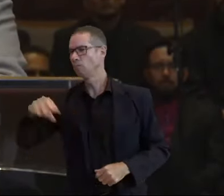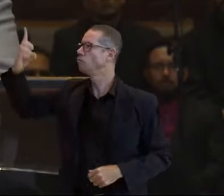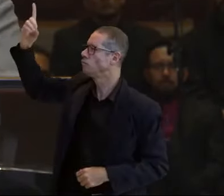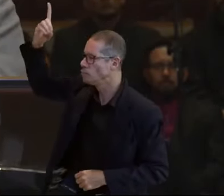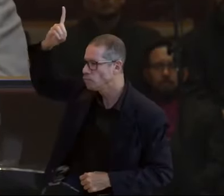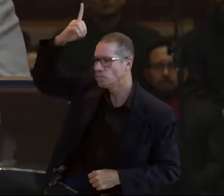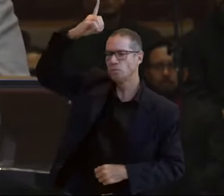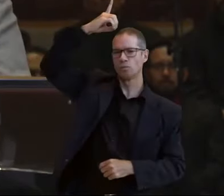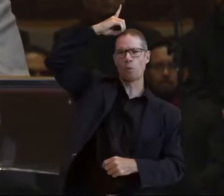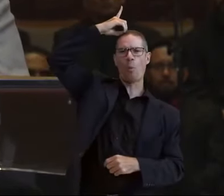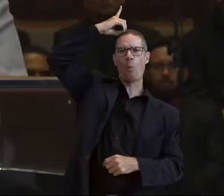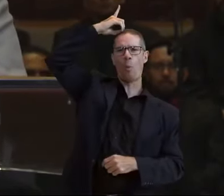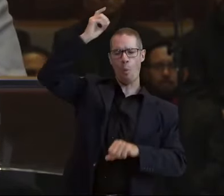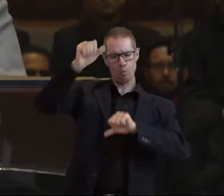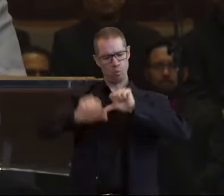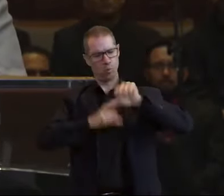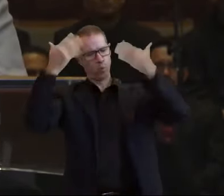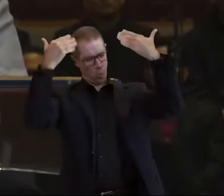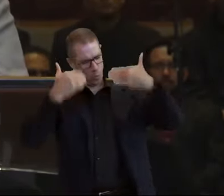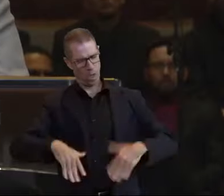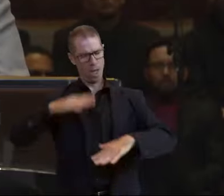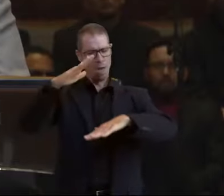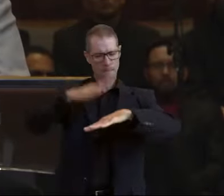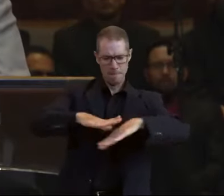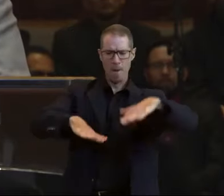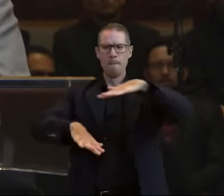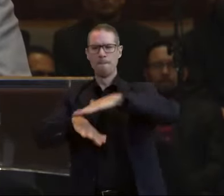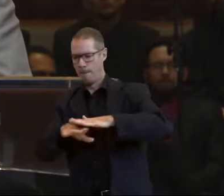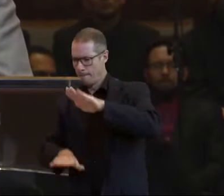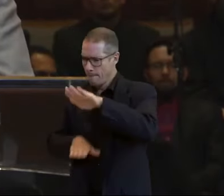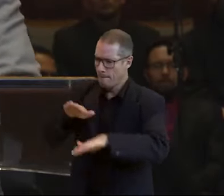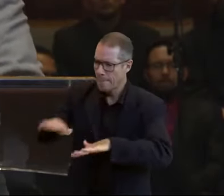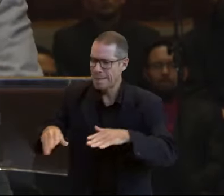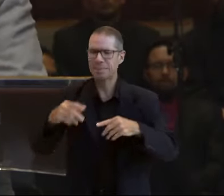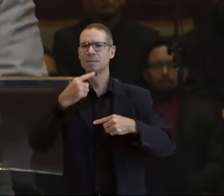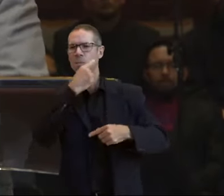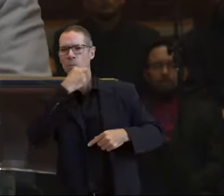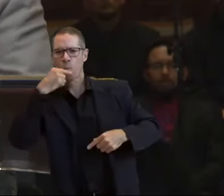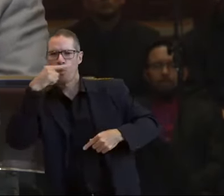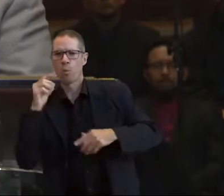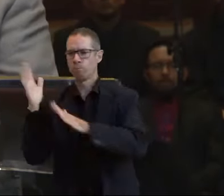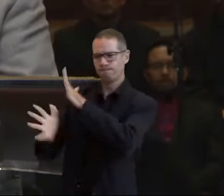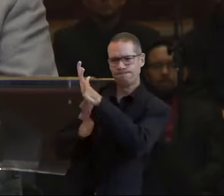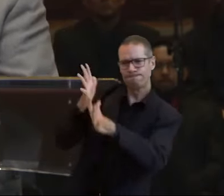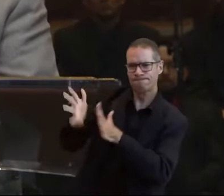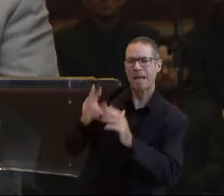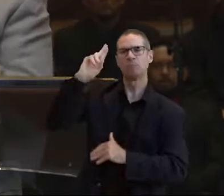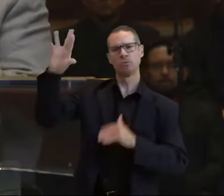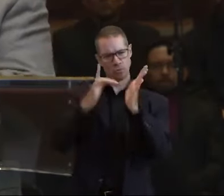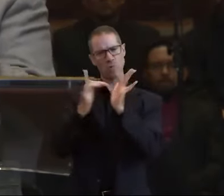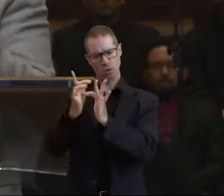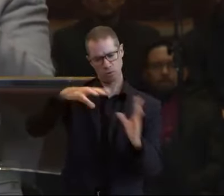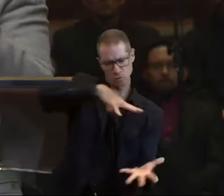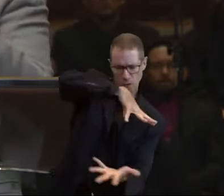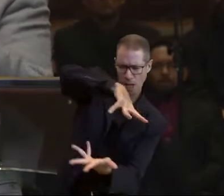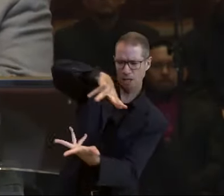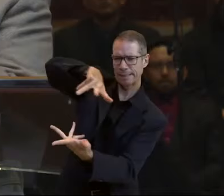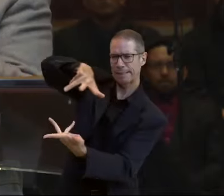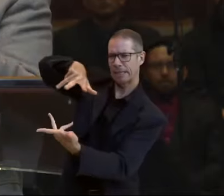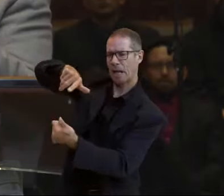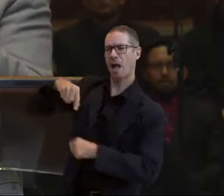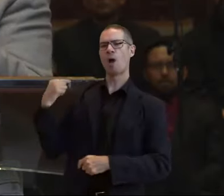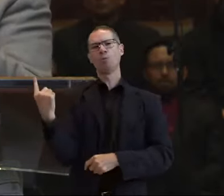dons, nós nos tornamos as mãos, os pés e a boca do Senhor Jesus na terra. Essa